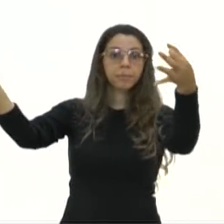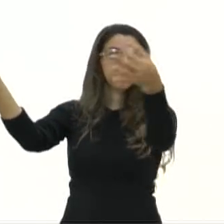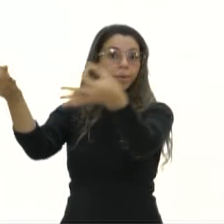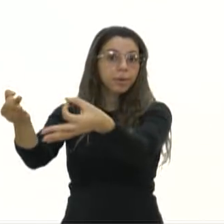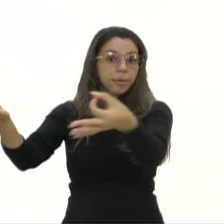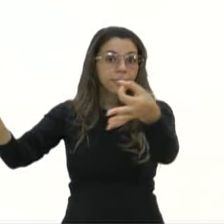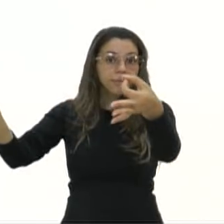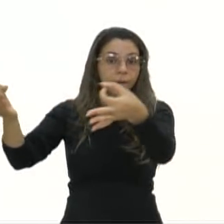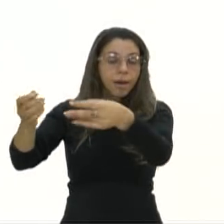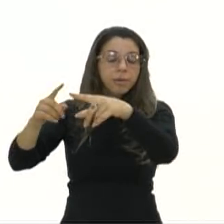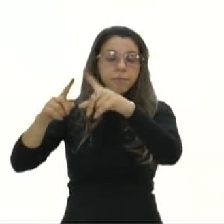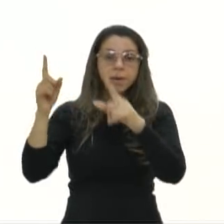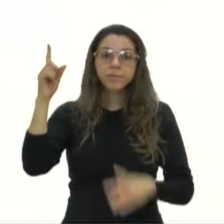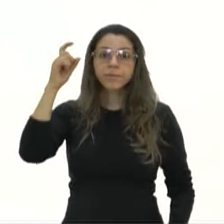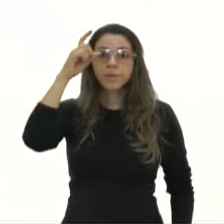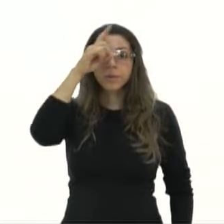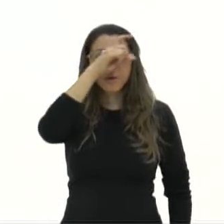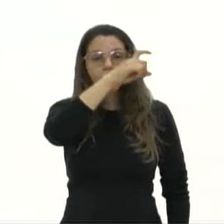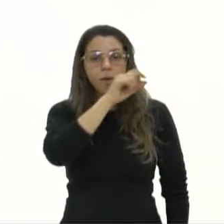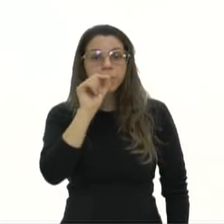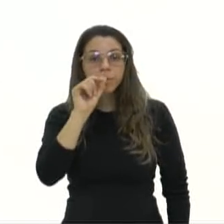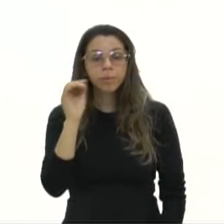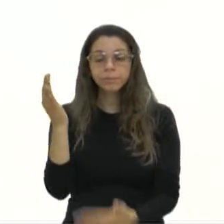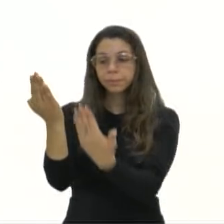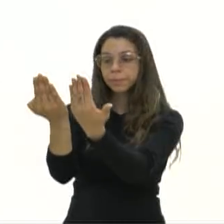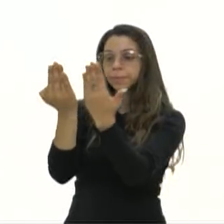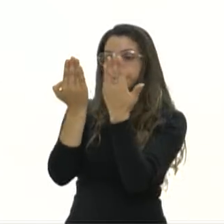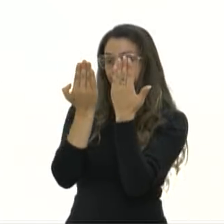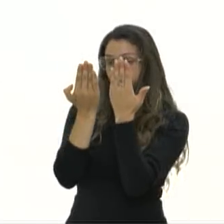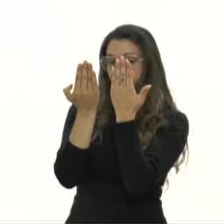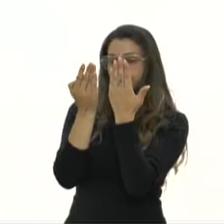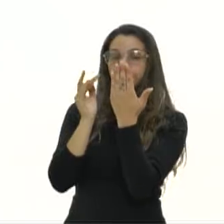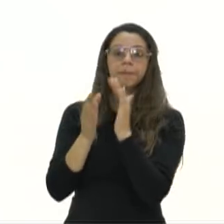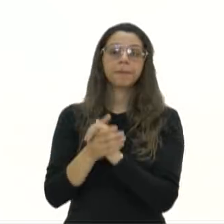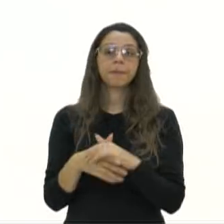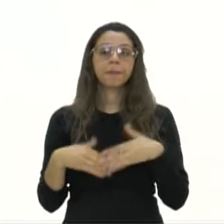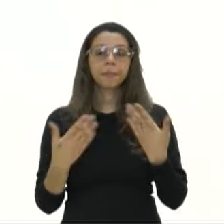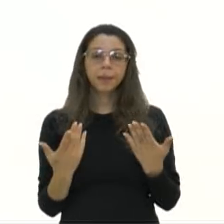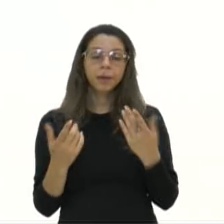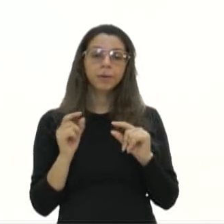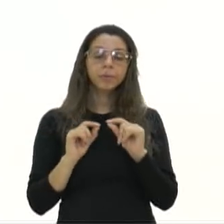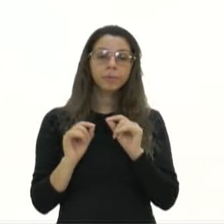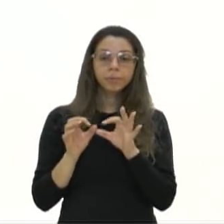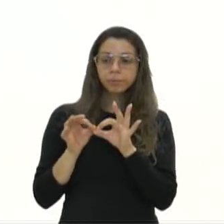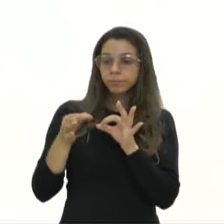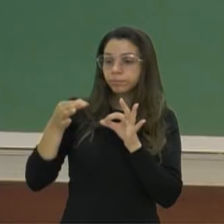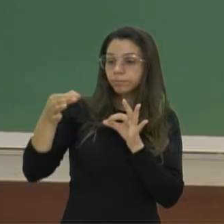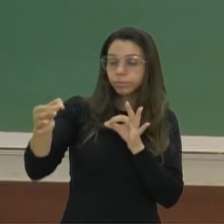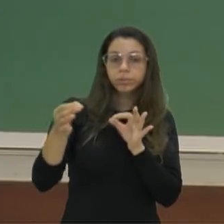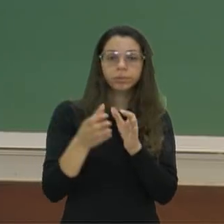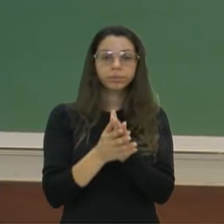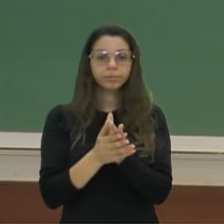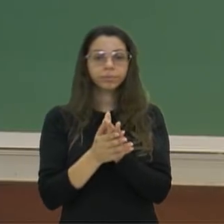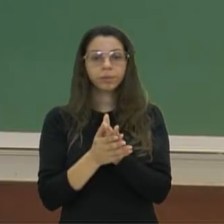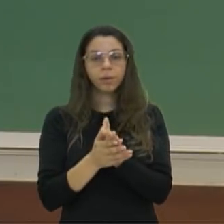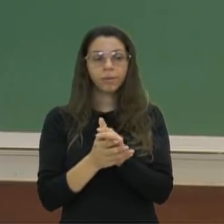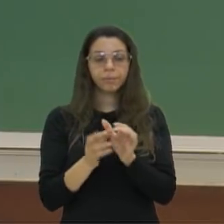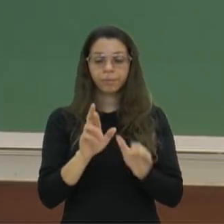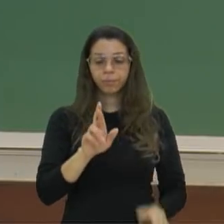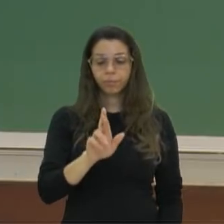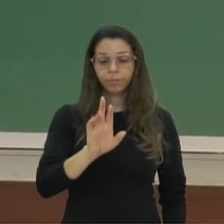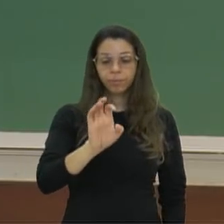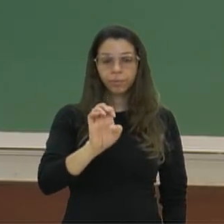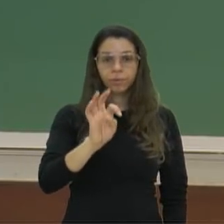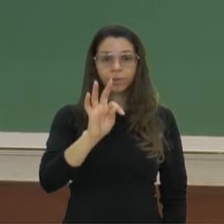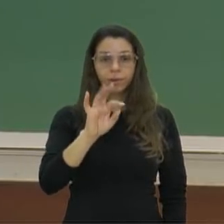tem dificuldade para enxergar de perto. Neste caso, a imagem é formada depois da retina. Então, vamos